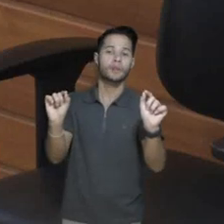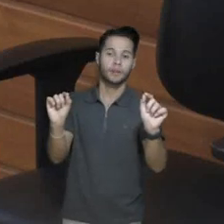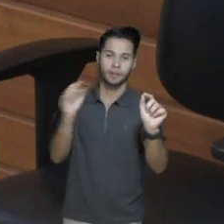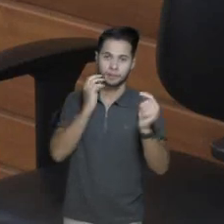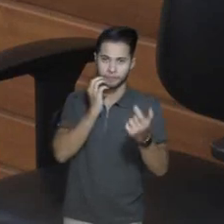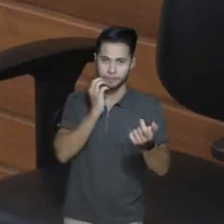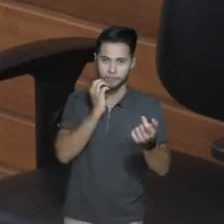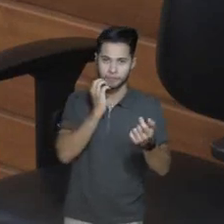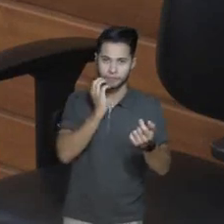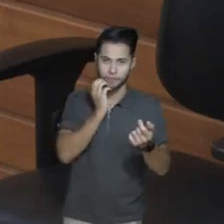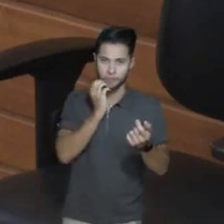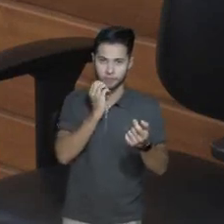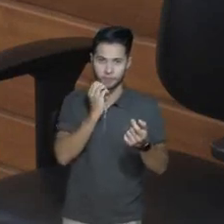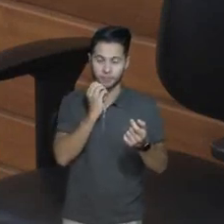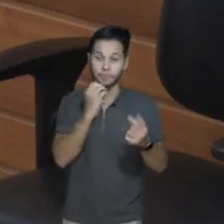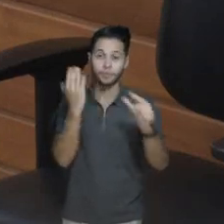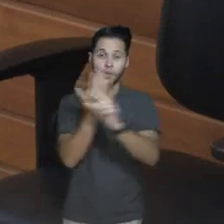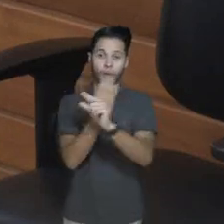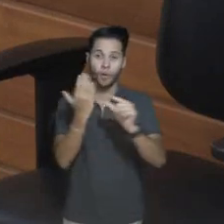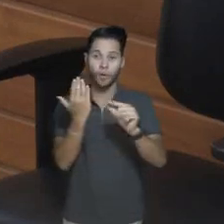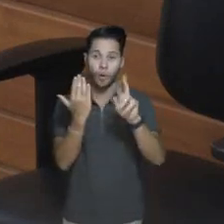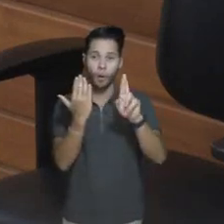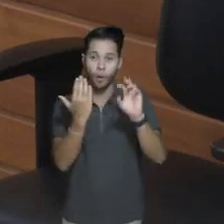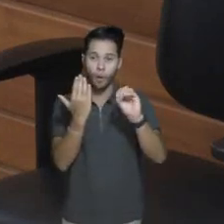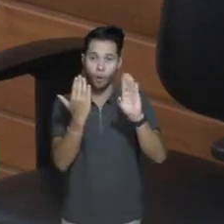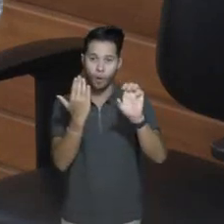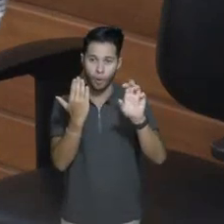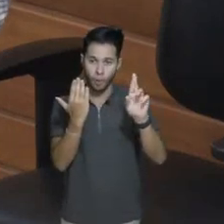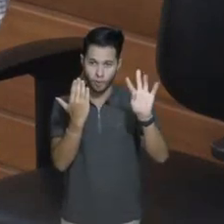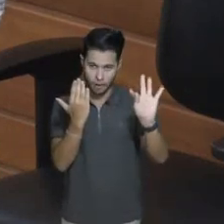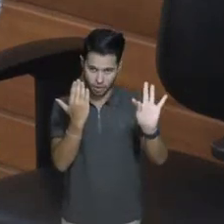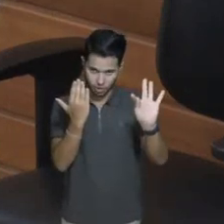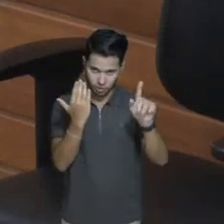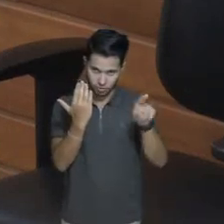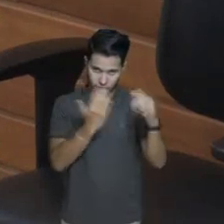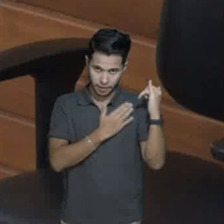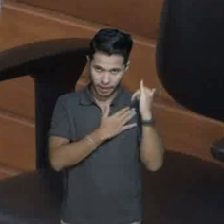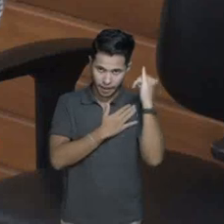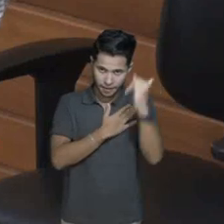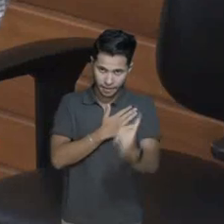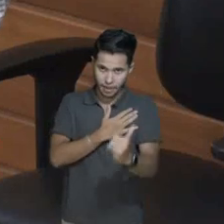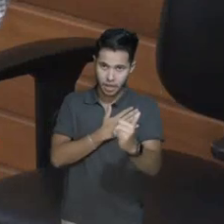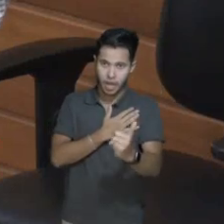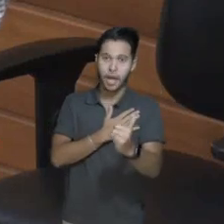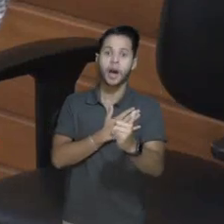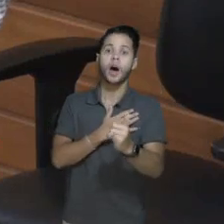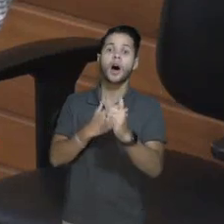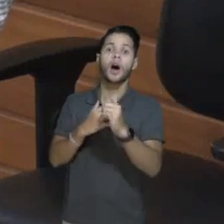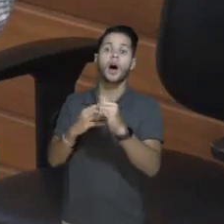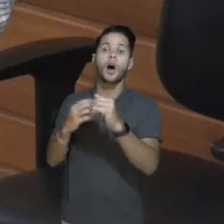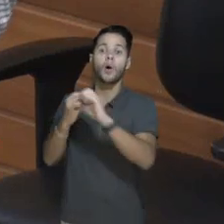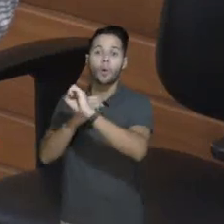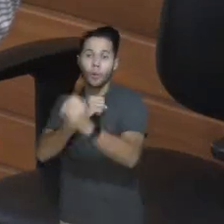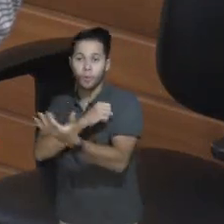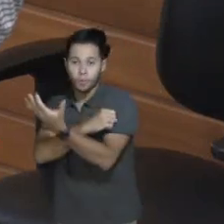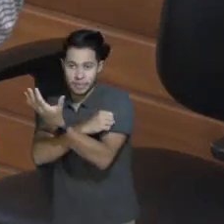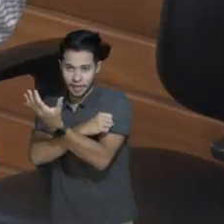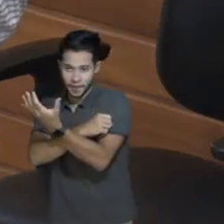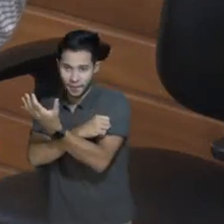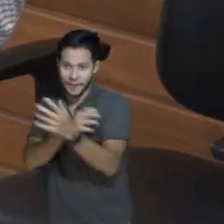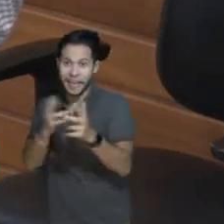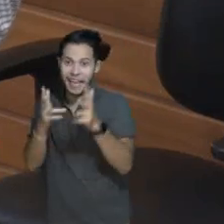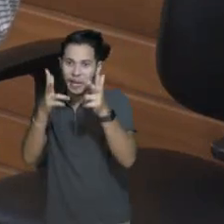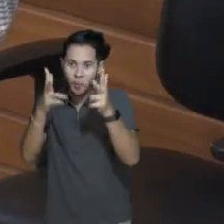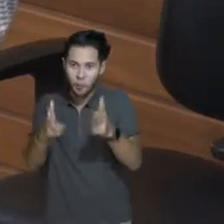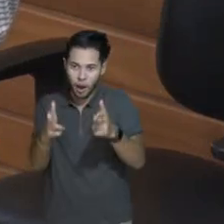kliter traz a equação de cliter que nos diz que corrupção é igual a monopólio de poder eu concentro poder